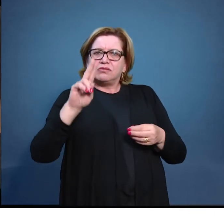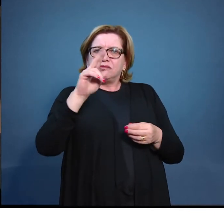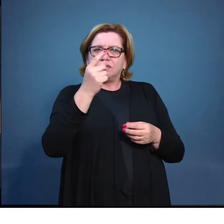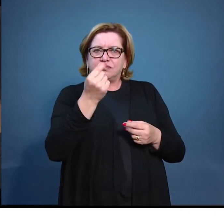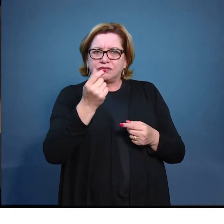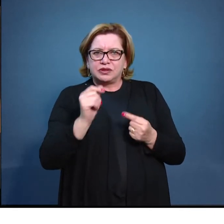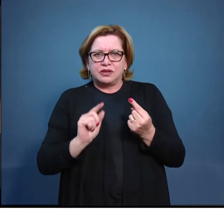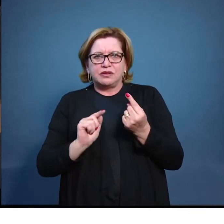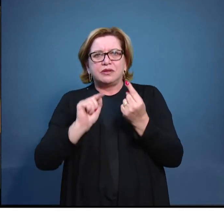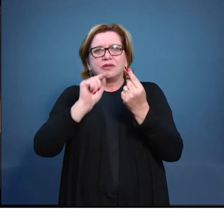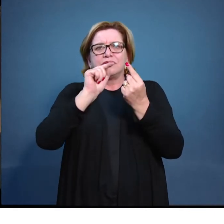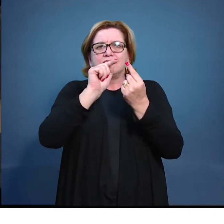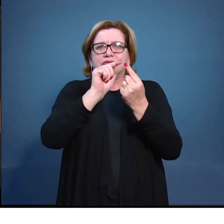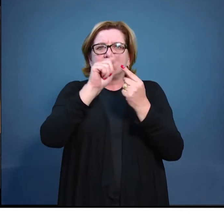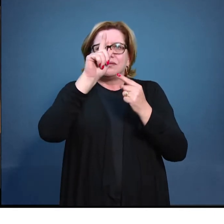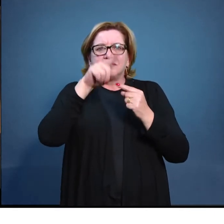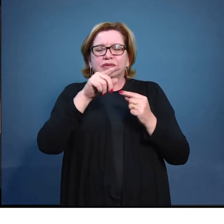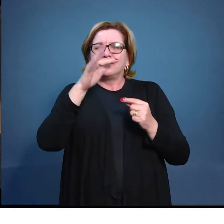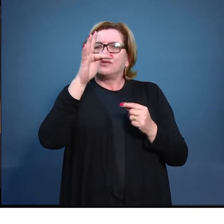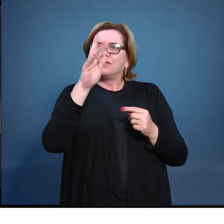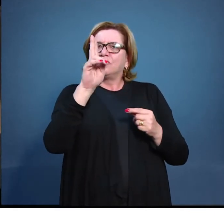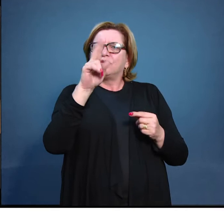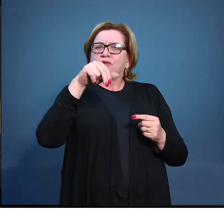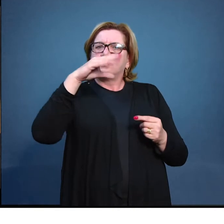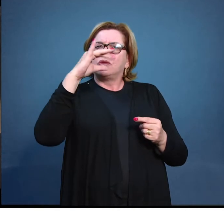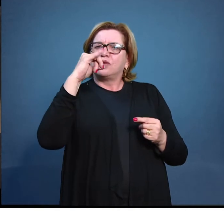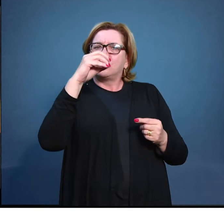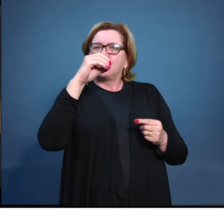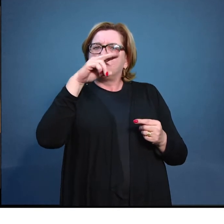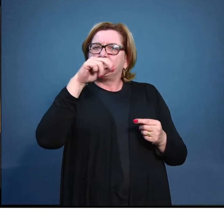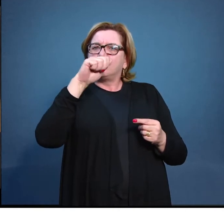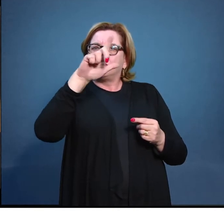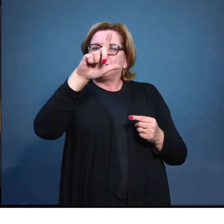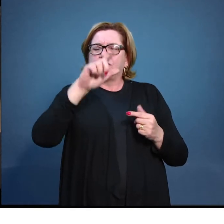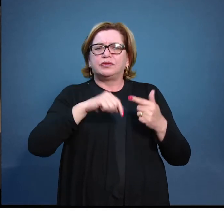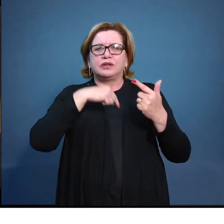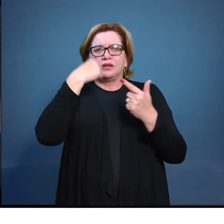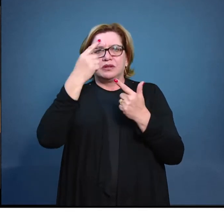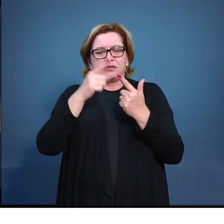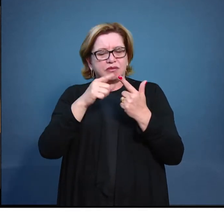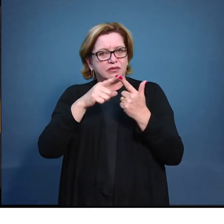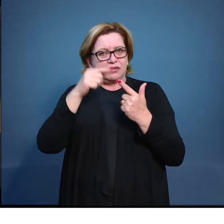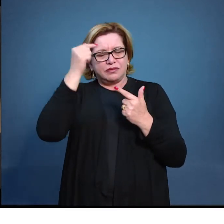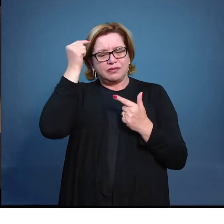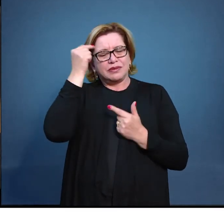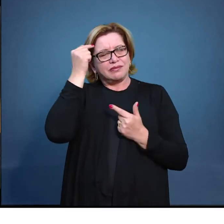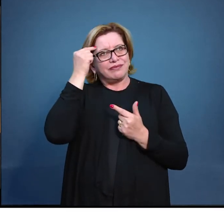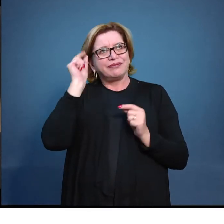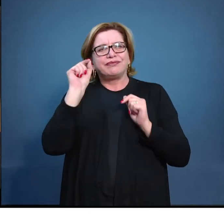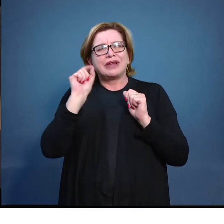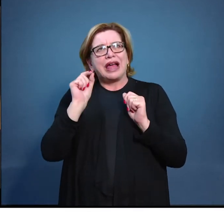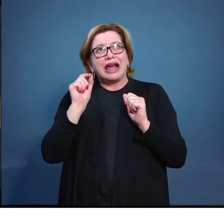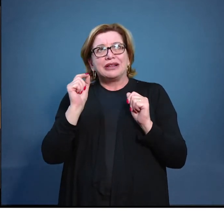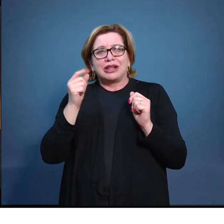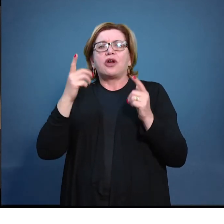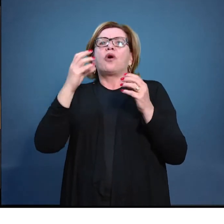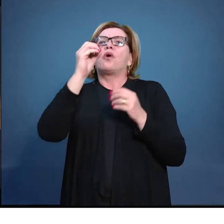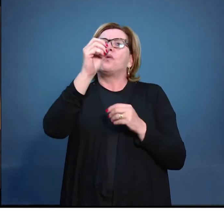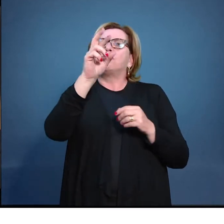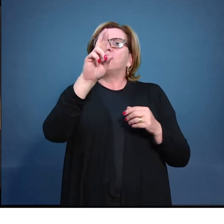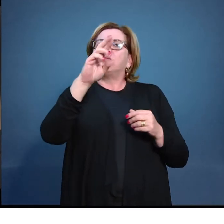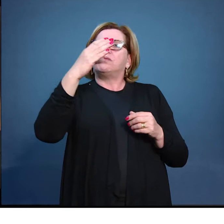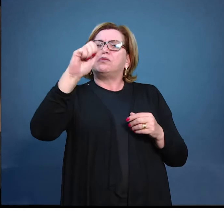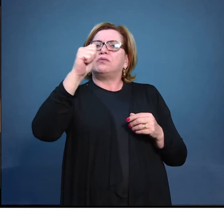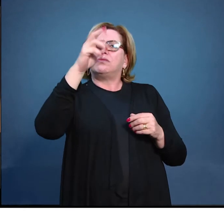o foco disso era no funcional. Depois, você pensava assim, eu tenho que cumprir o orçamento, eu tenho